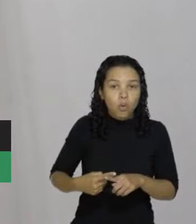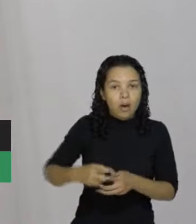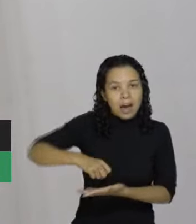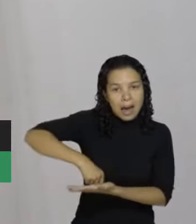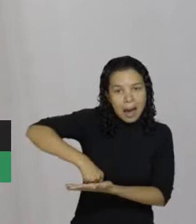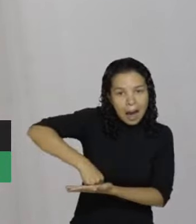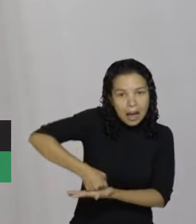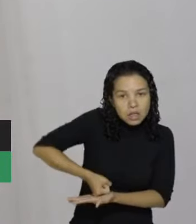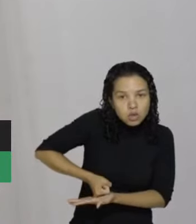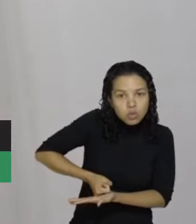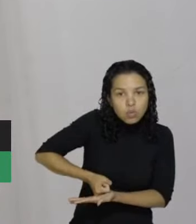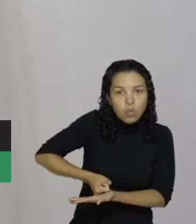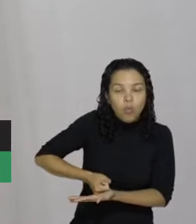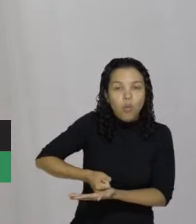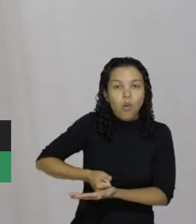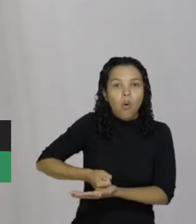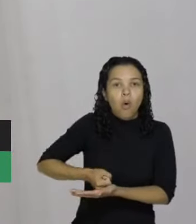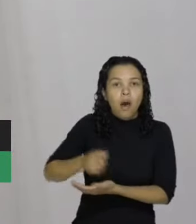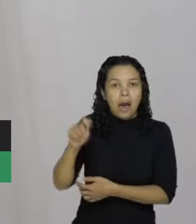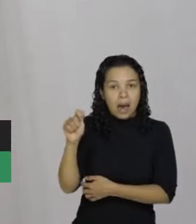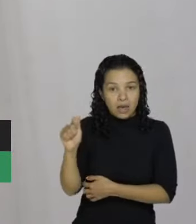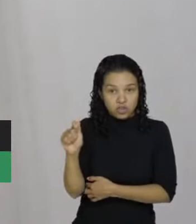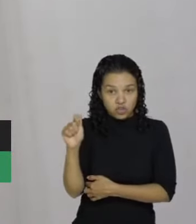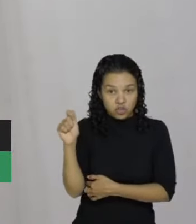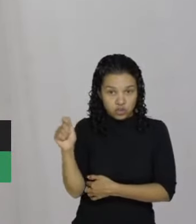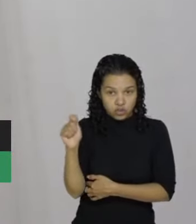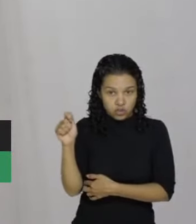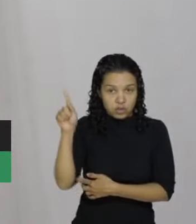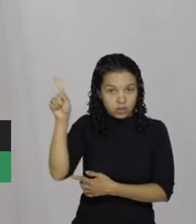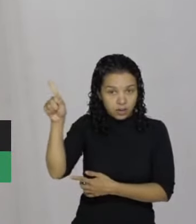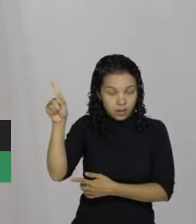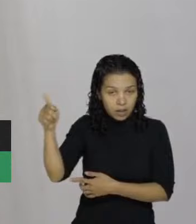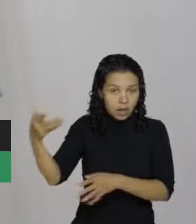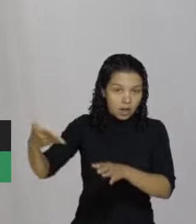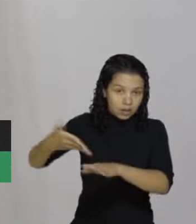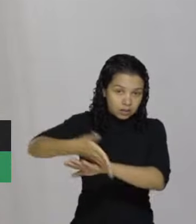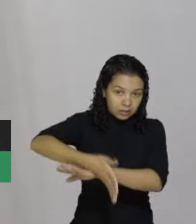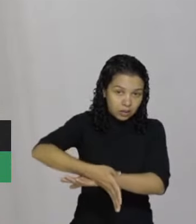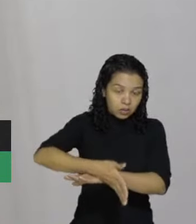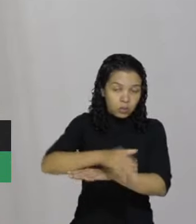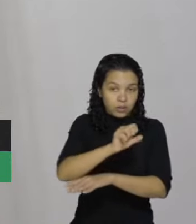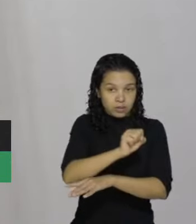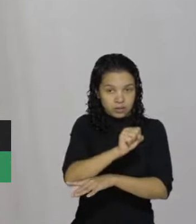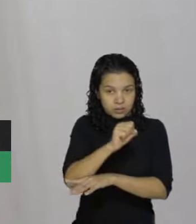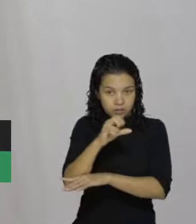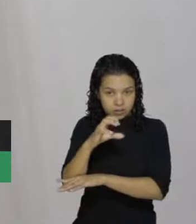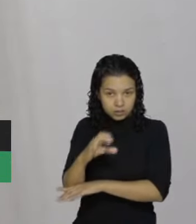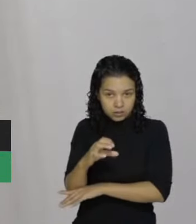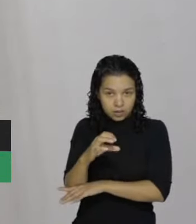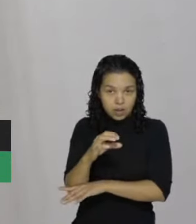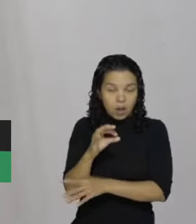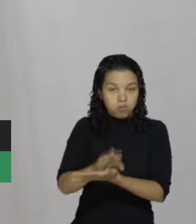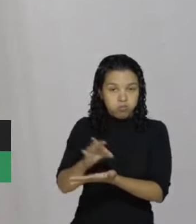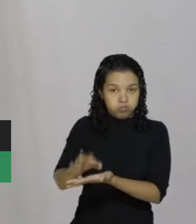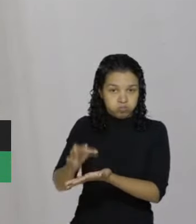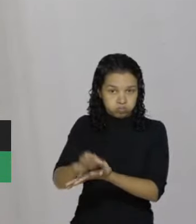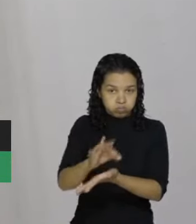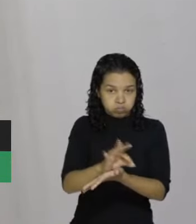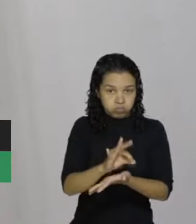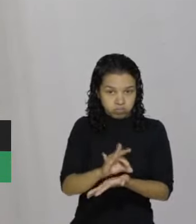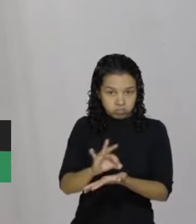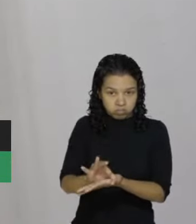argentino está entrando a granel em Santa Catarina. E não deveria, né? Ele tem o seu processo que deveria